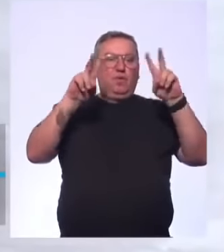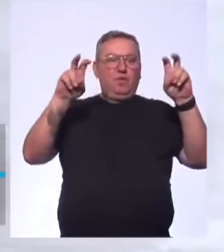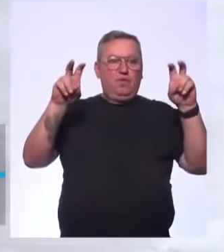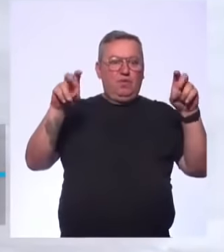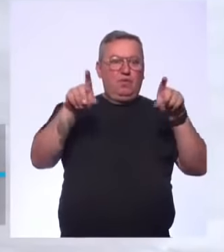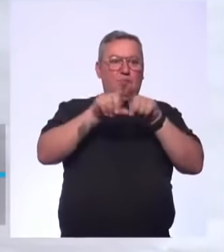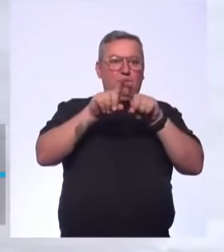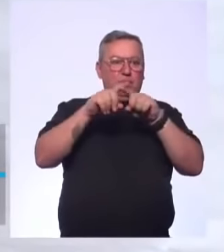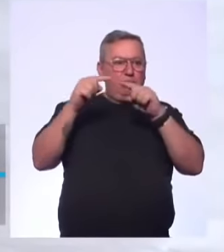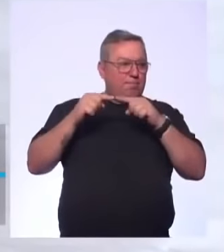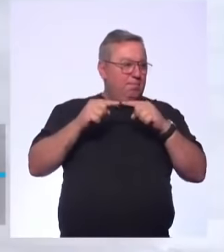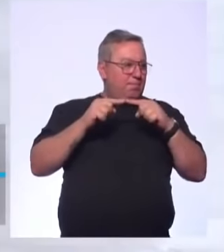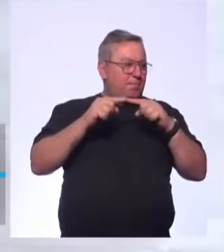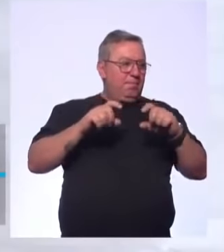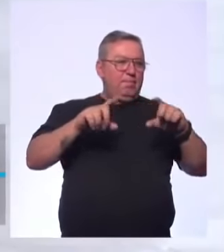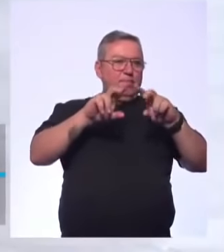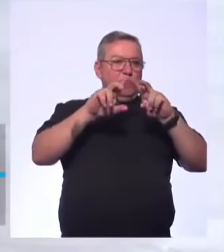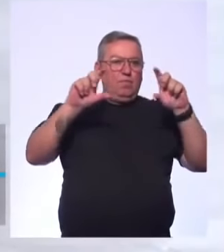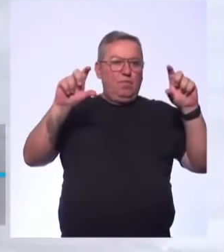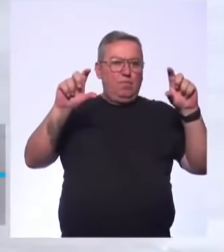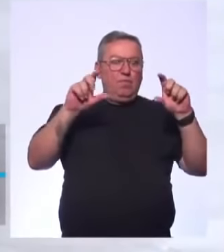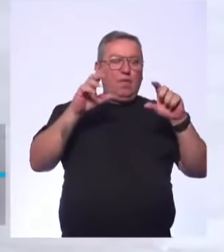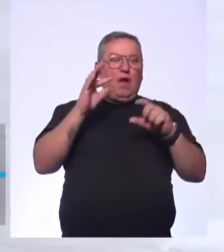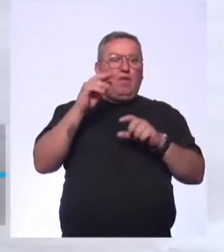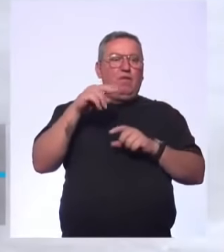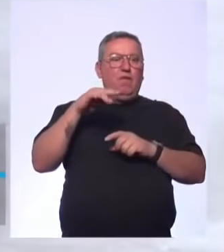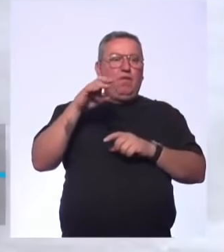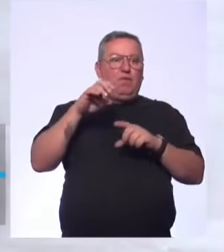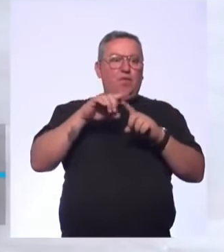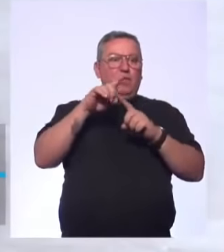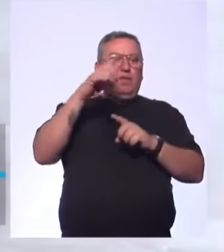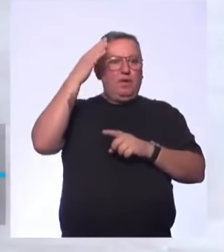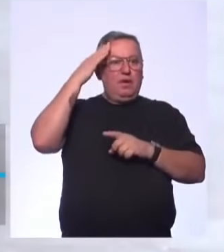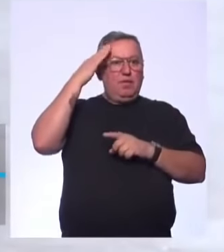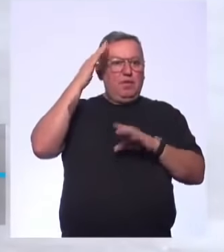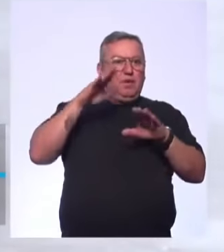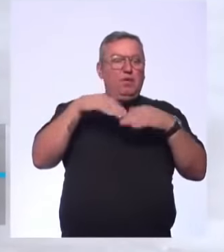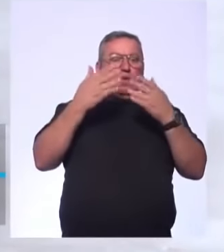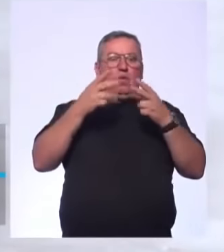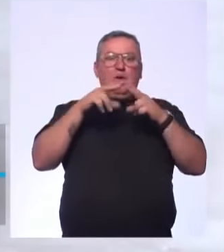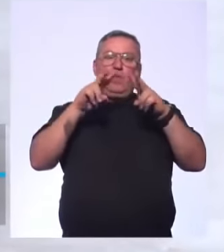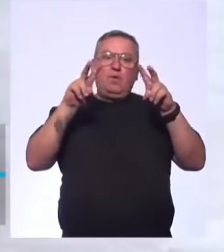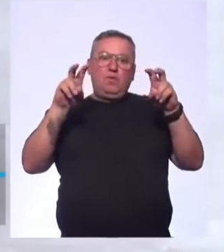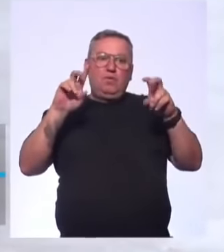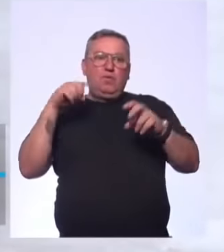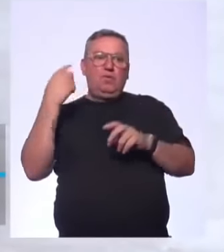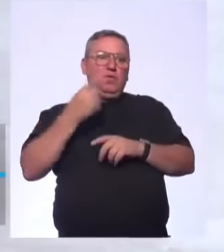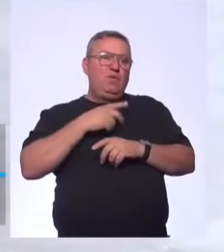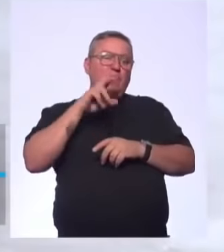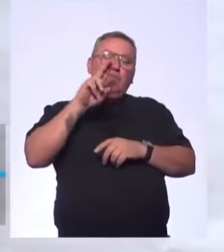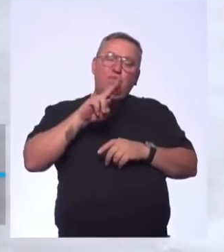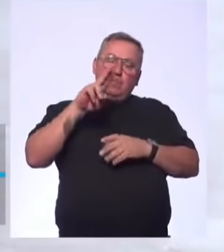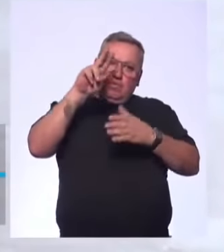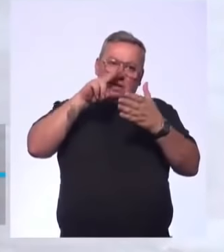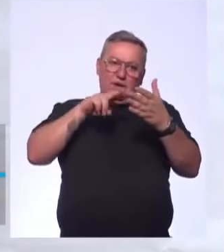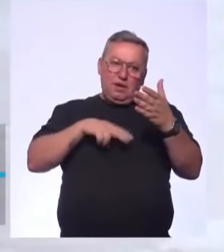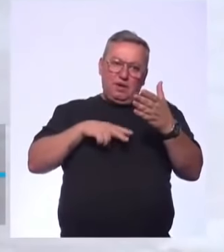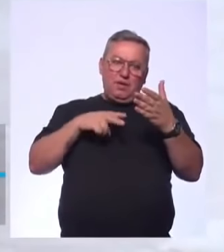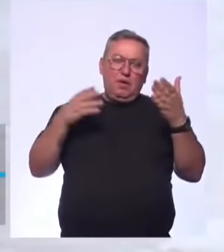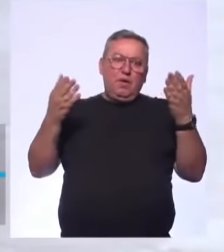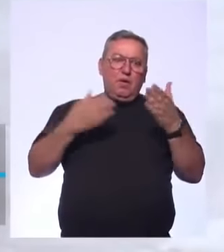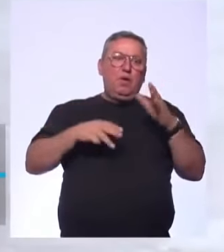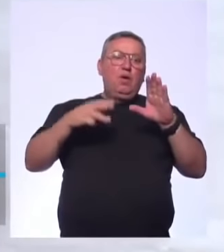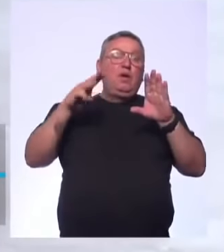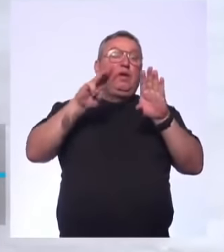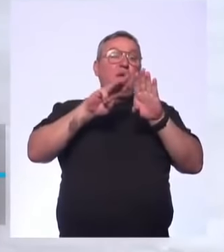relaciona a imagem ao título, olha a fonte, para você saber qual é o assunto que nós vamos ler. E esse bimestre, eu